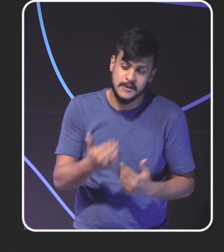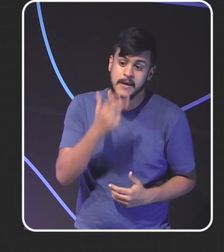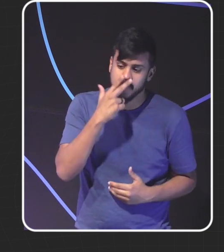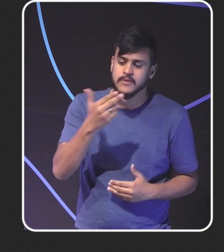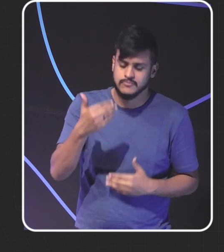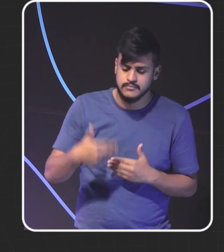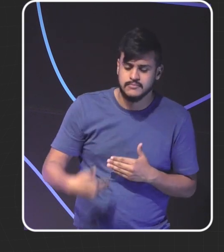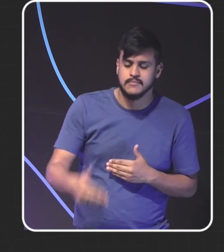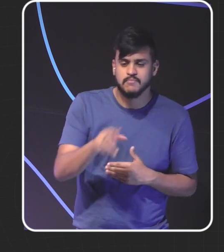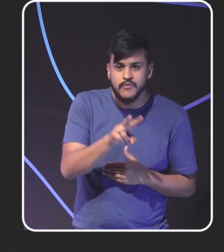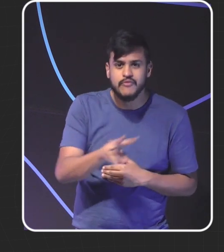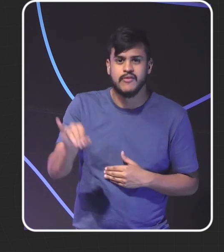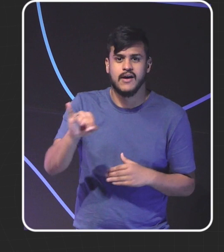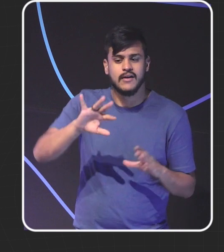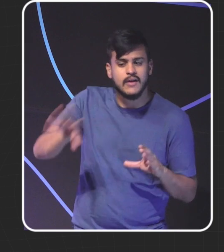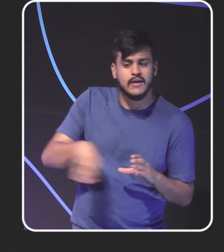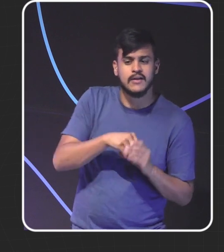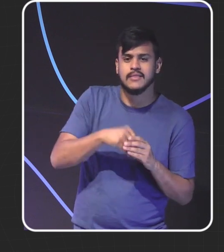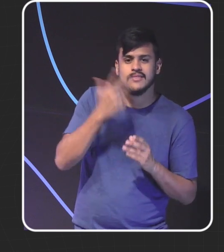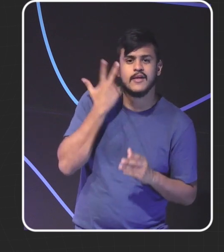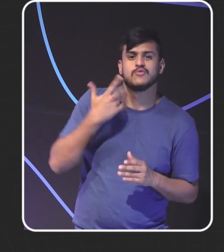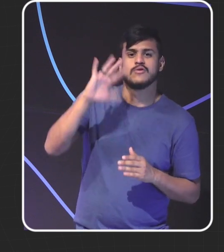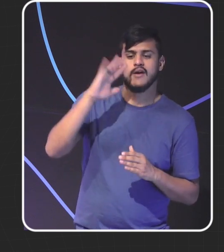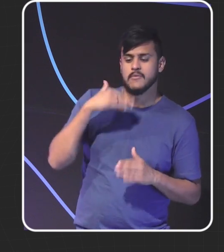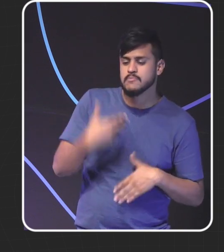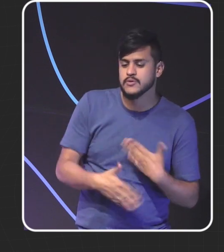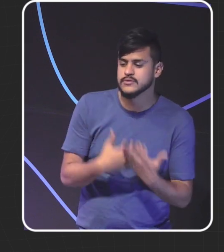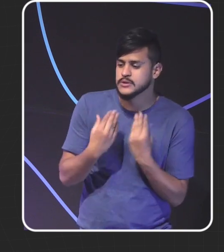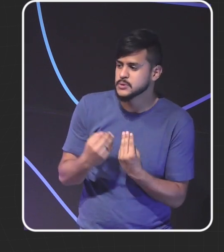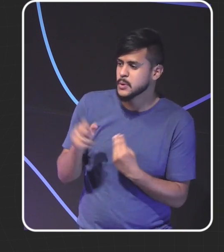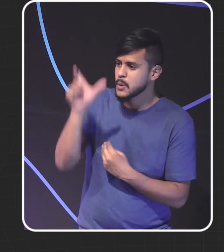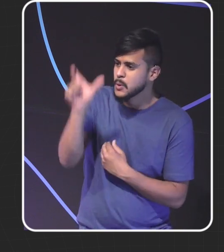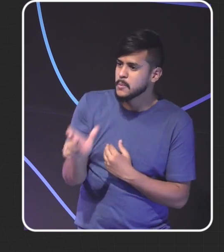fazer parte, né, desse processo de interação